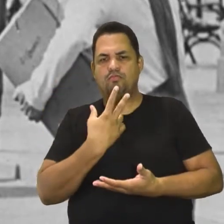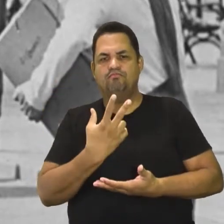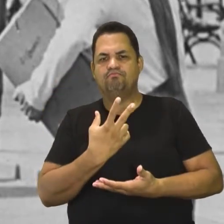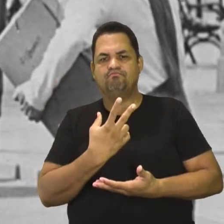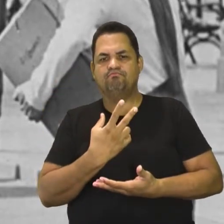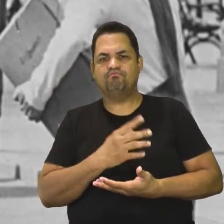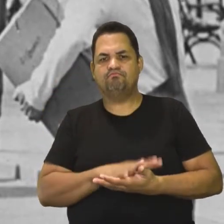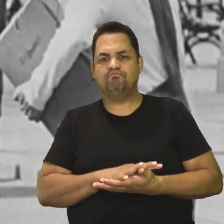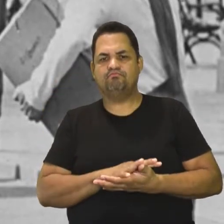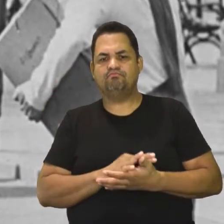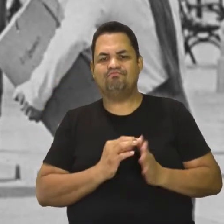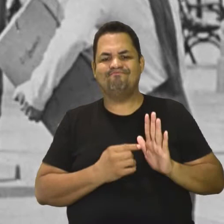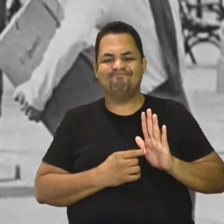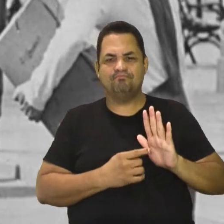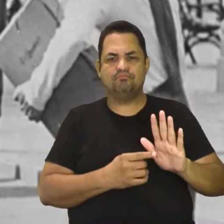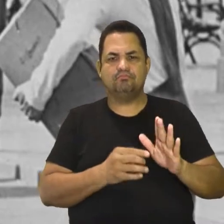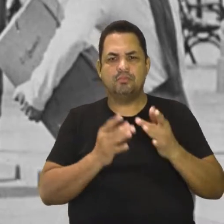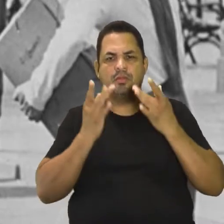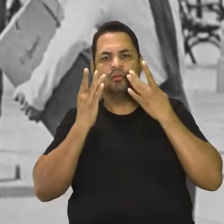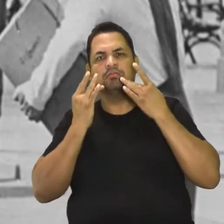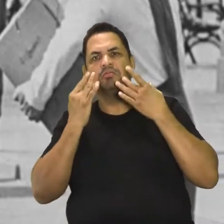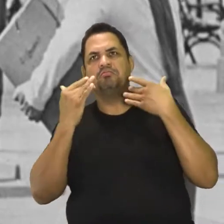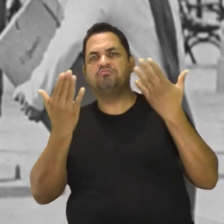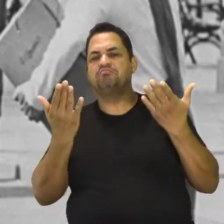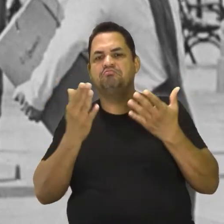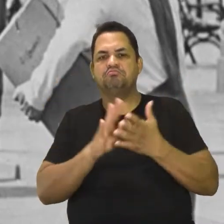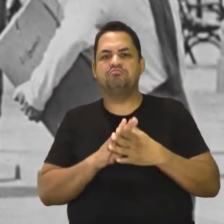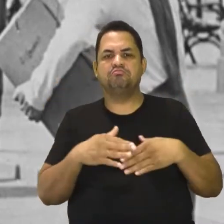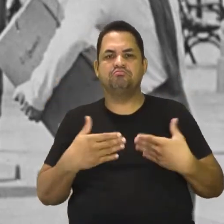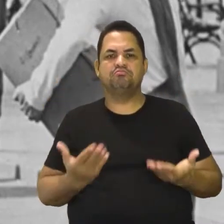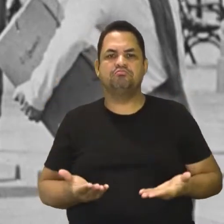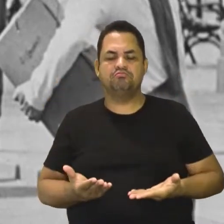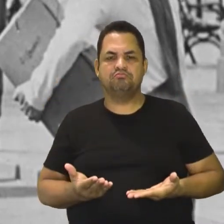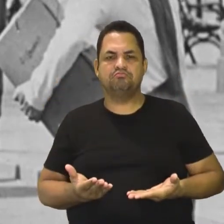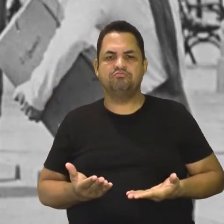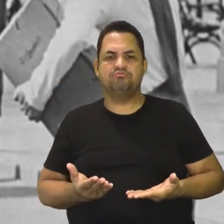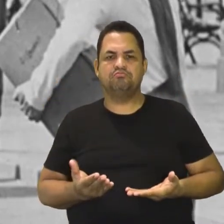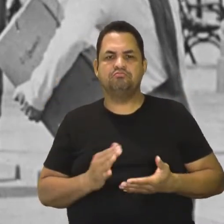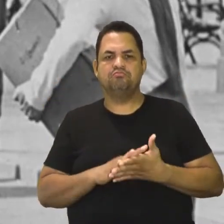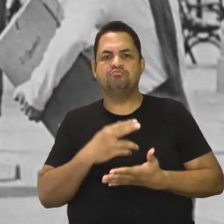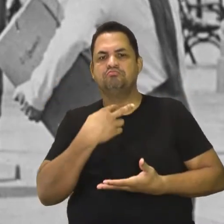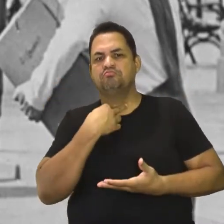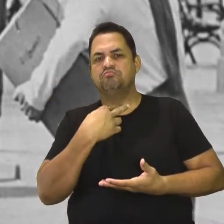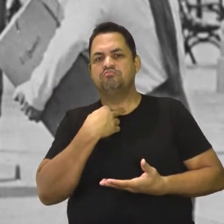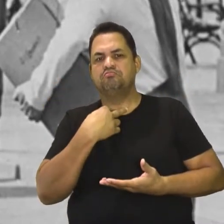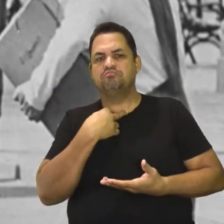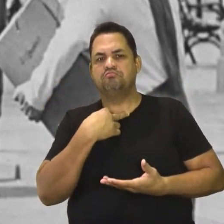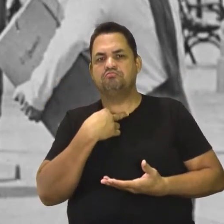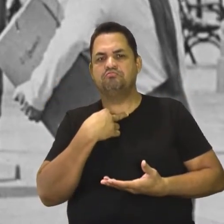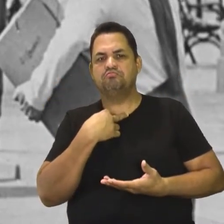podia representar se não fosse autorizado. Você não podia